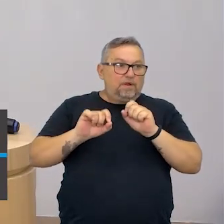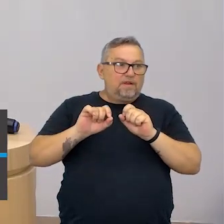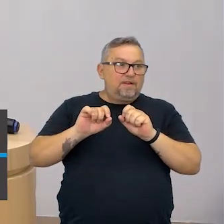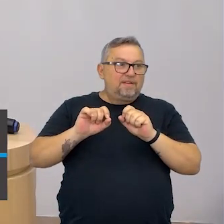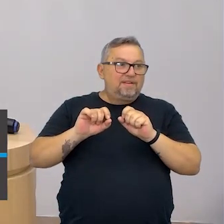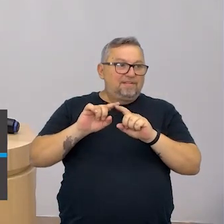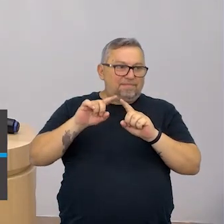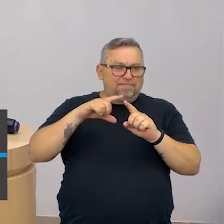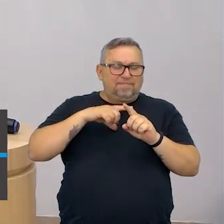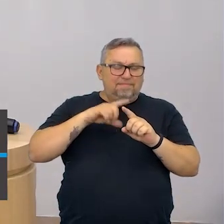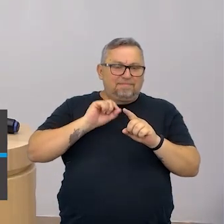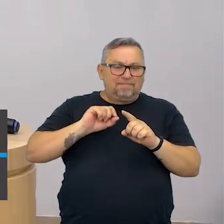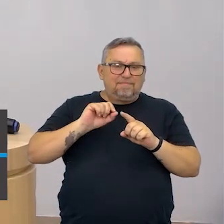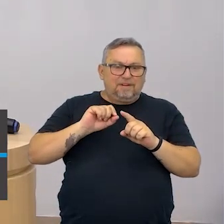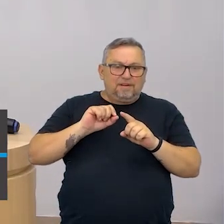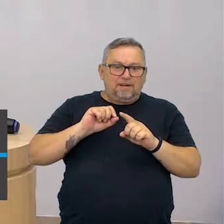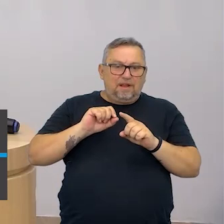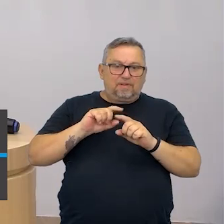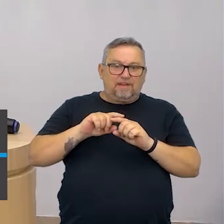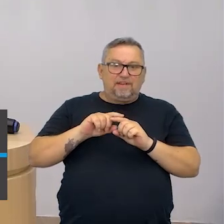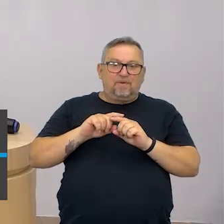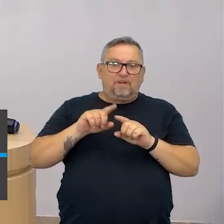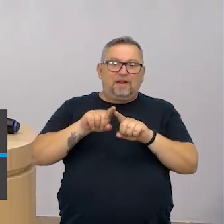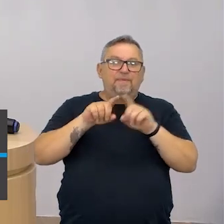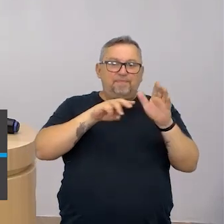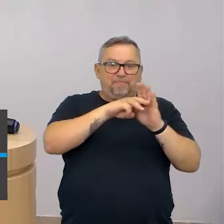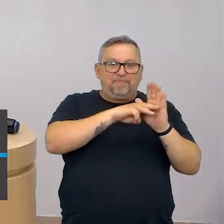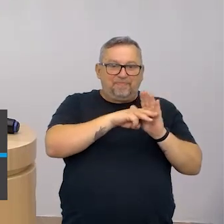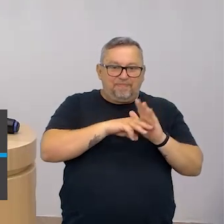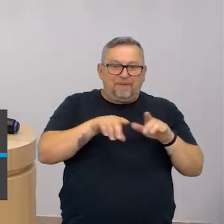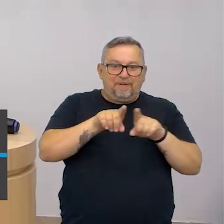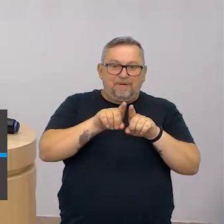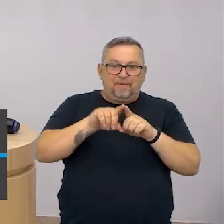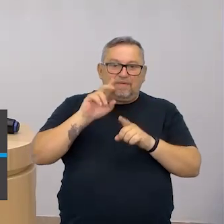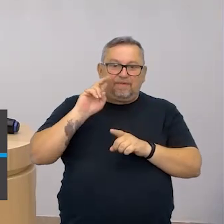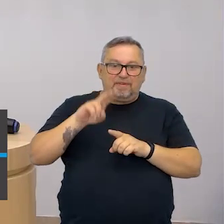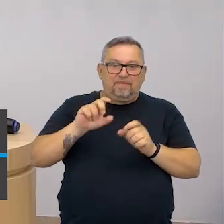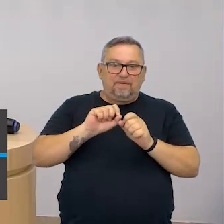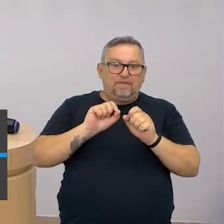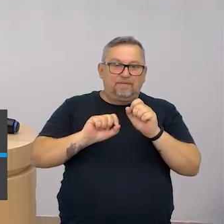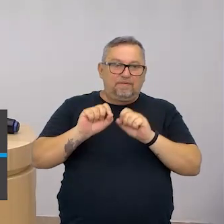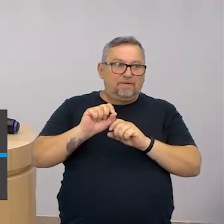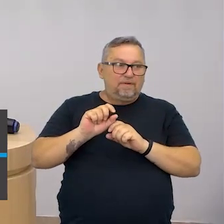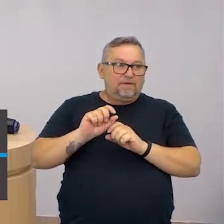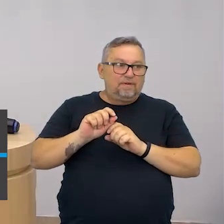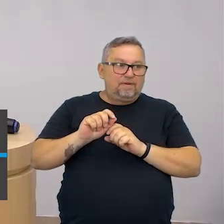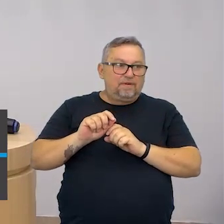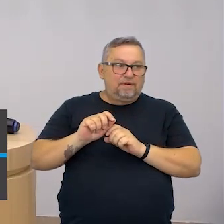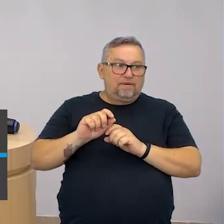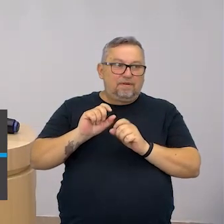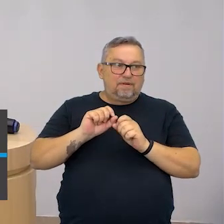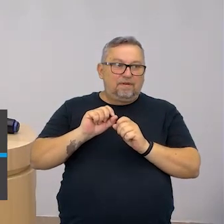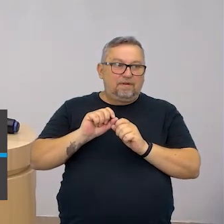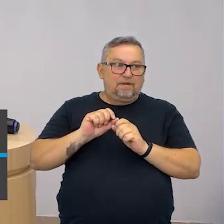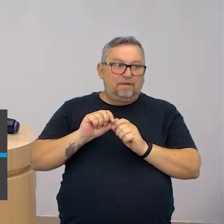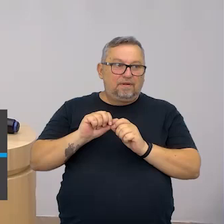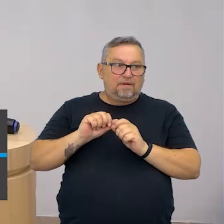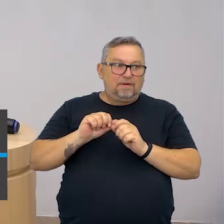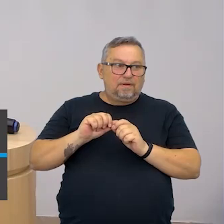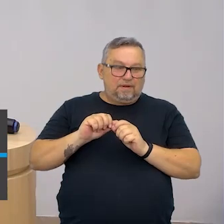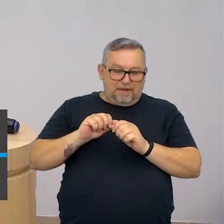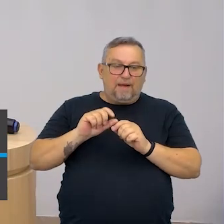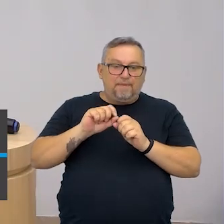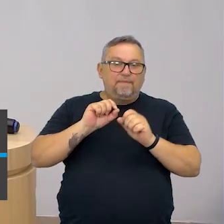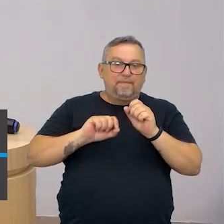elas falseiam os seus métodos e os seus resultados também, né? E que elas têm ali o serviço, esse serviço ele